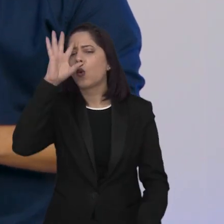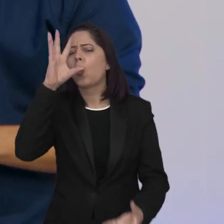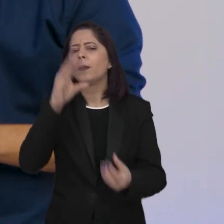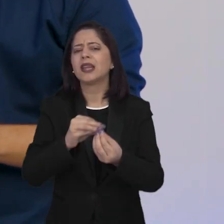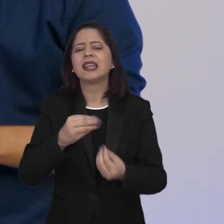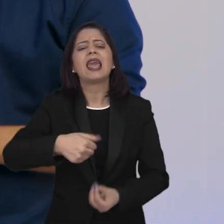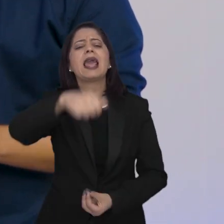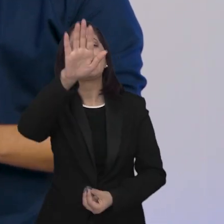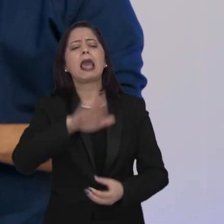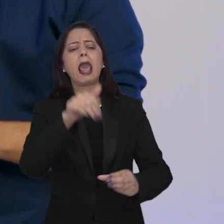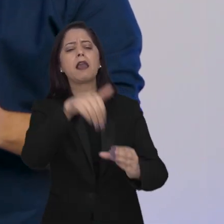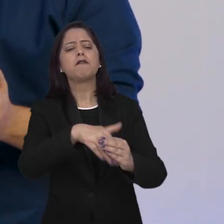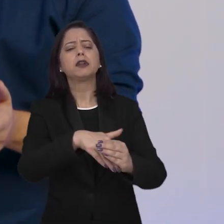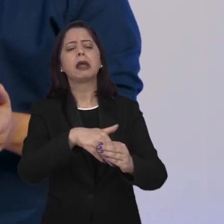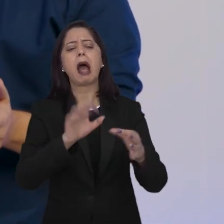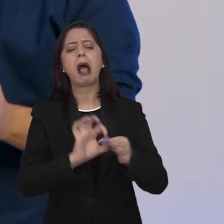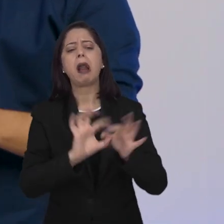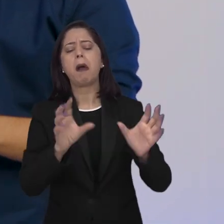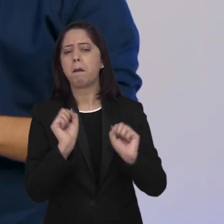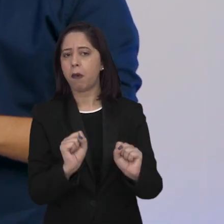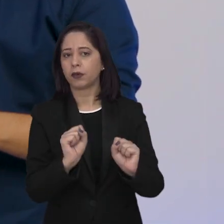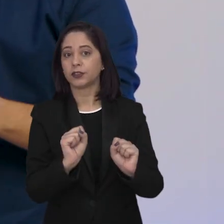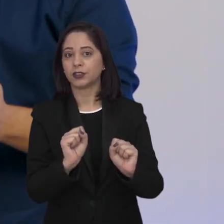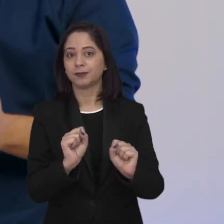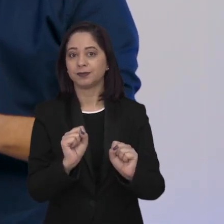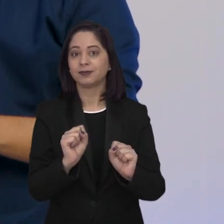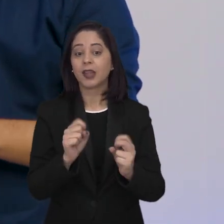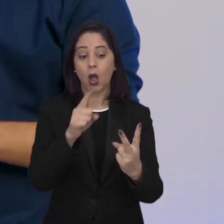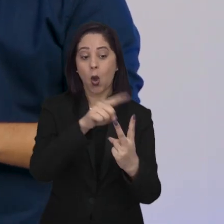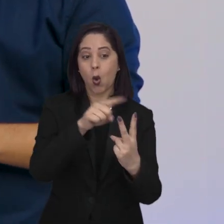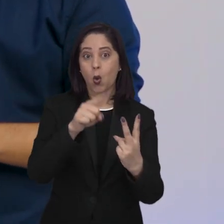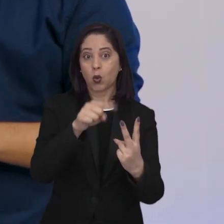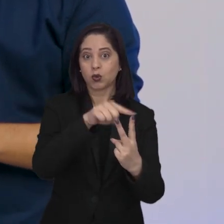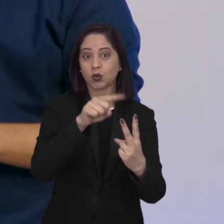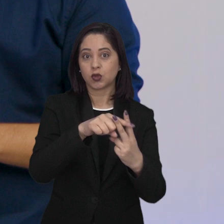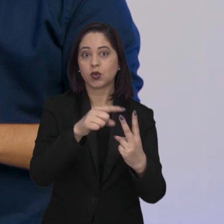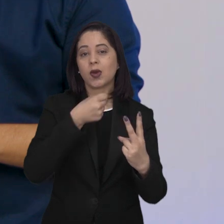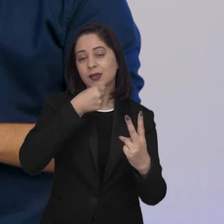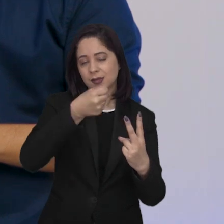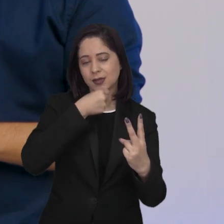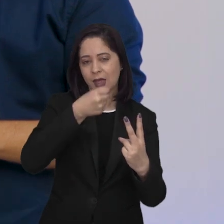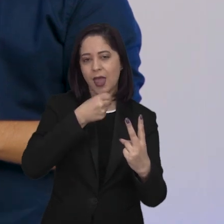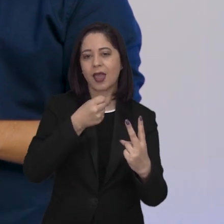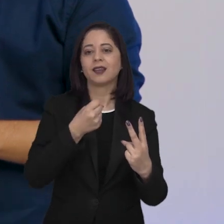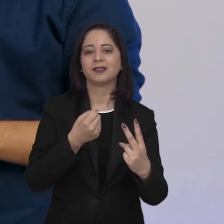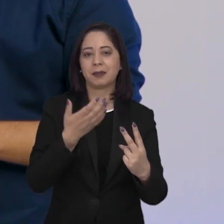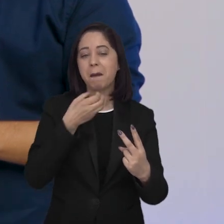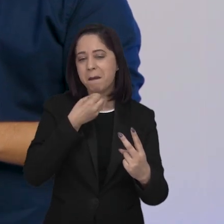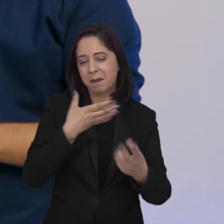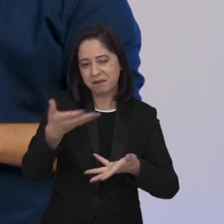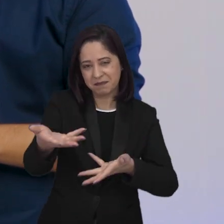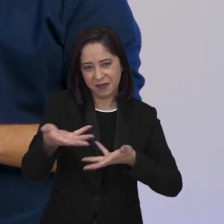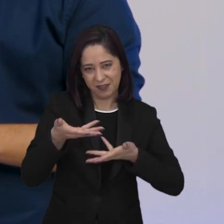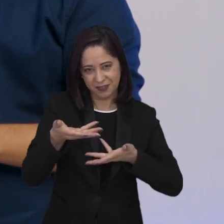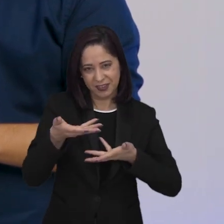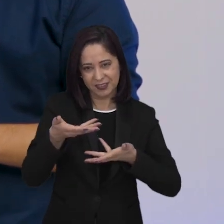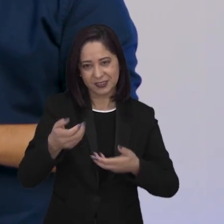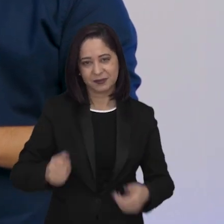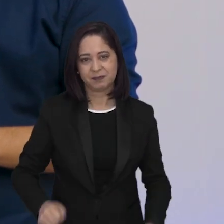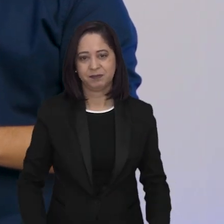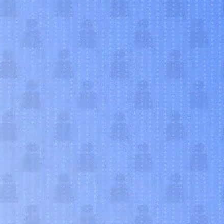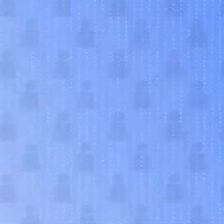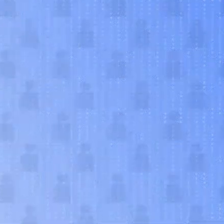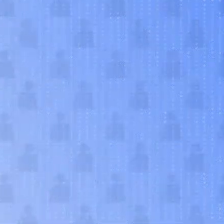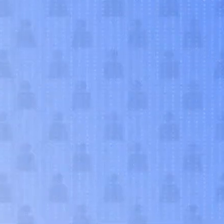quem pode votar. A Marina Lima e o Marvin Pinho conversam com o advogado Marcos Limão. Oi, gente, bem-vindos ao Cidadania em